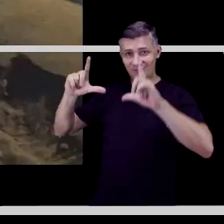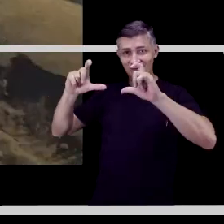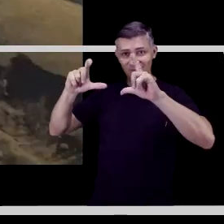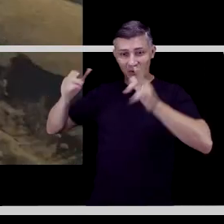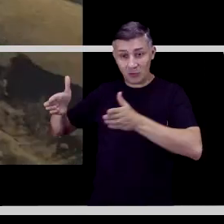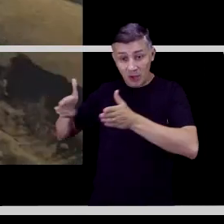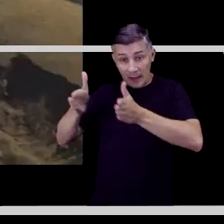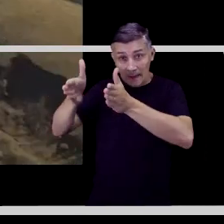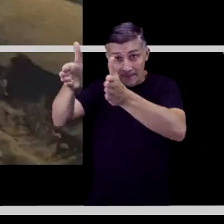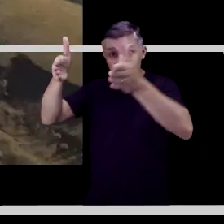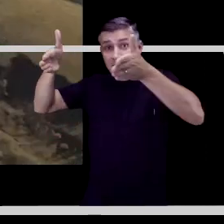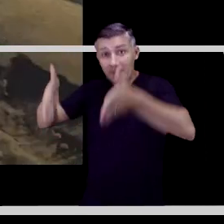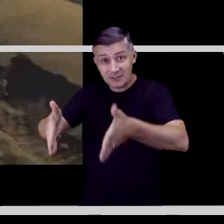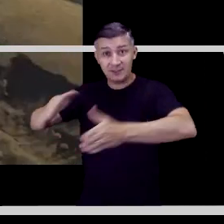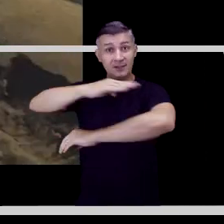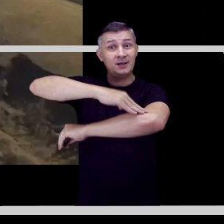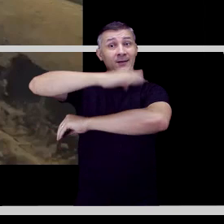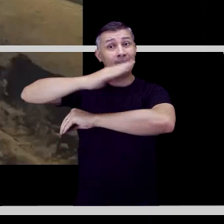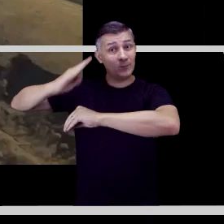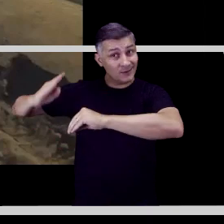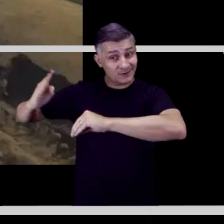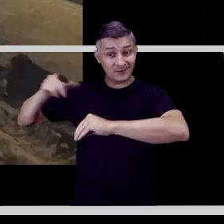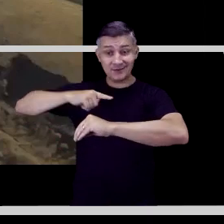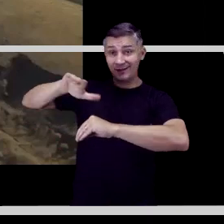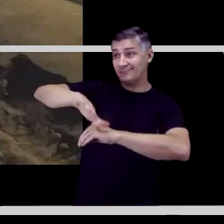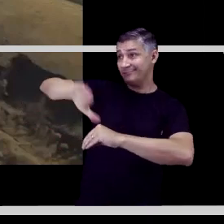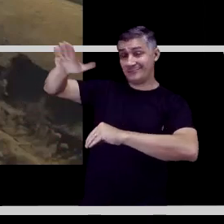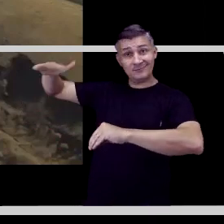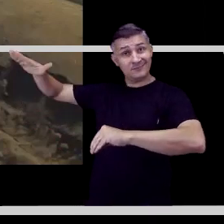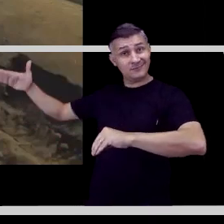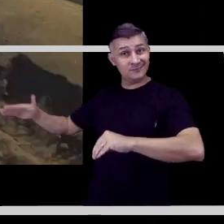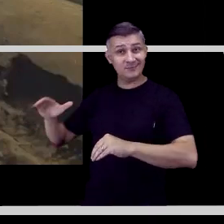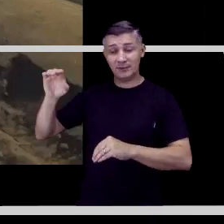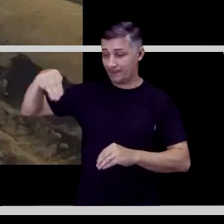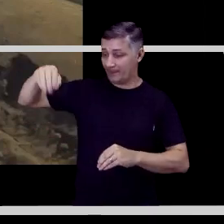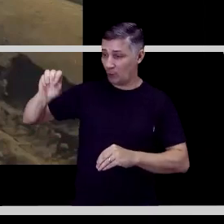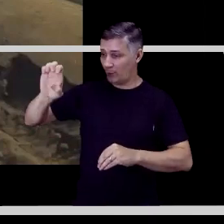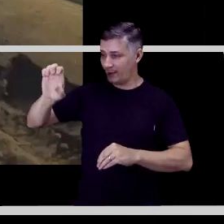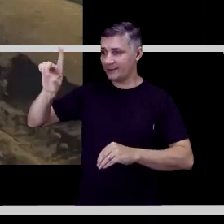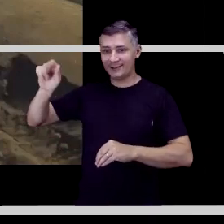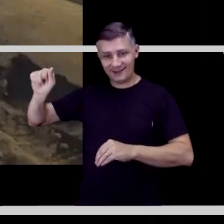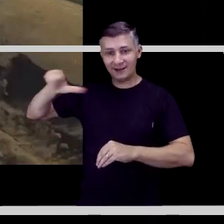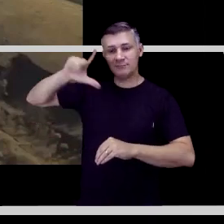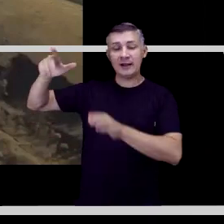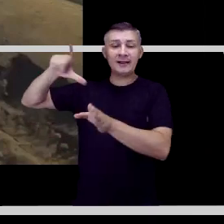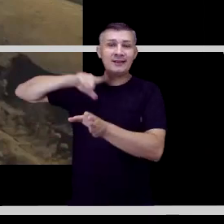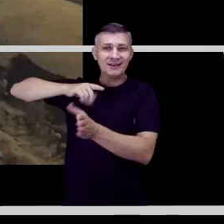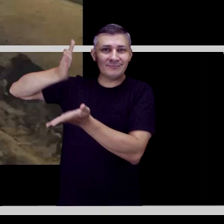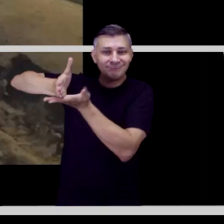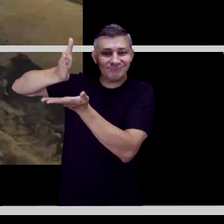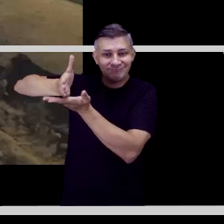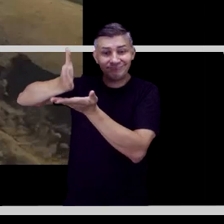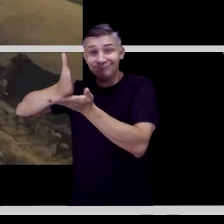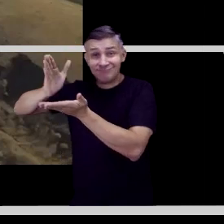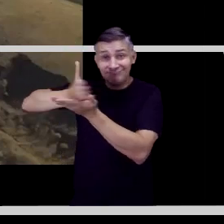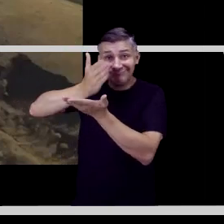Essa é uma foto de um caminho possível para se chegar a Brumadinho, com a Serra da Moeda dividindo aí, fazendo um limite do